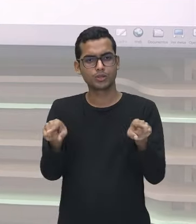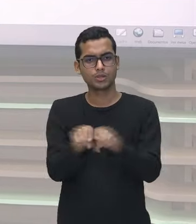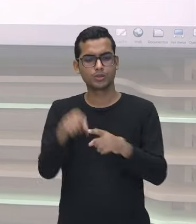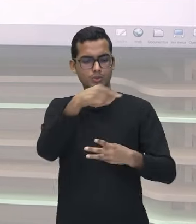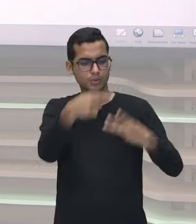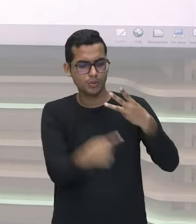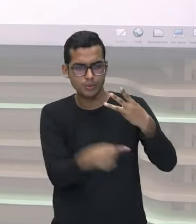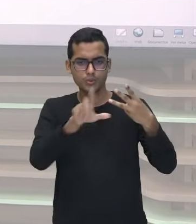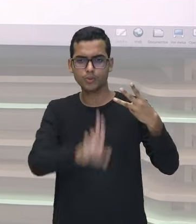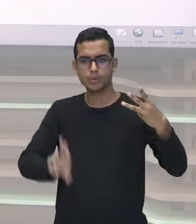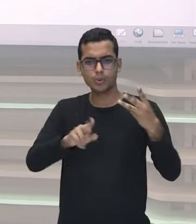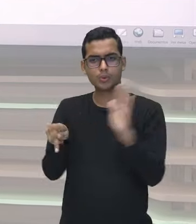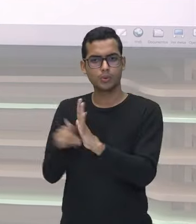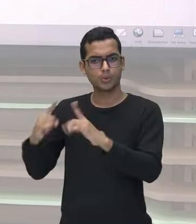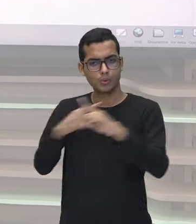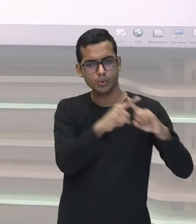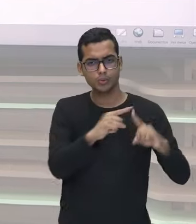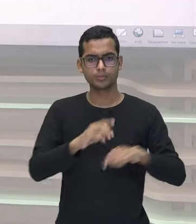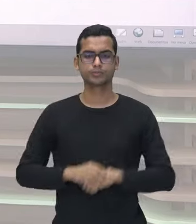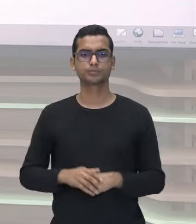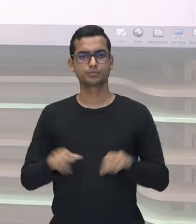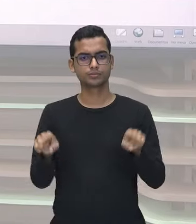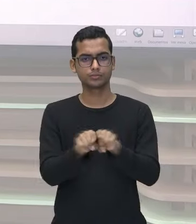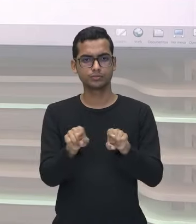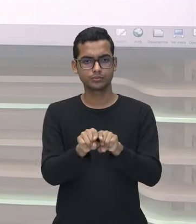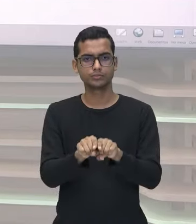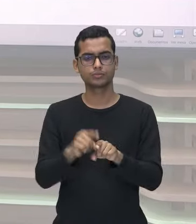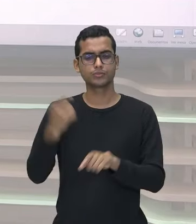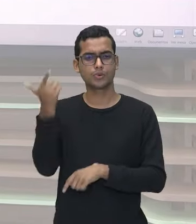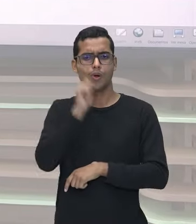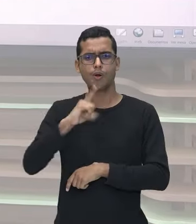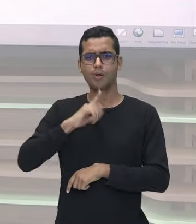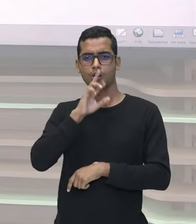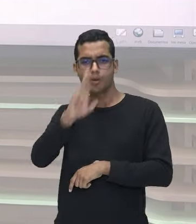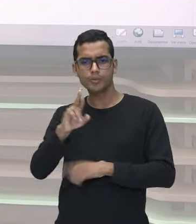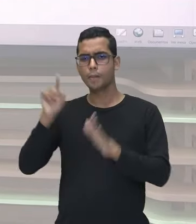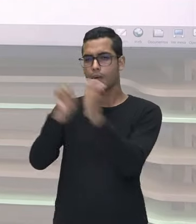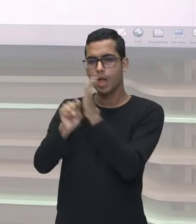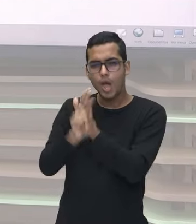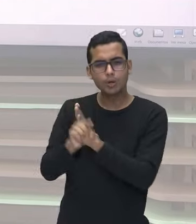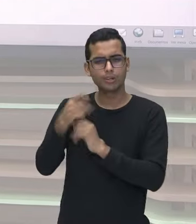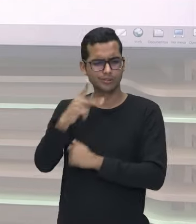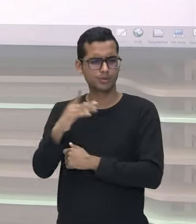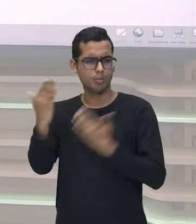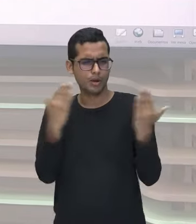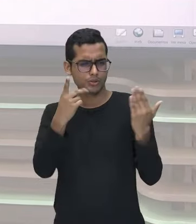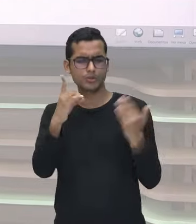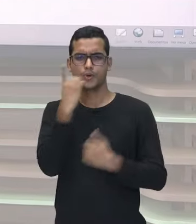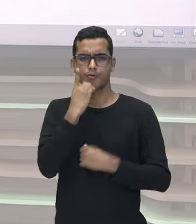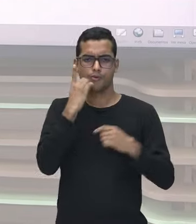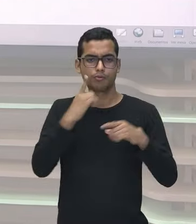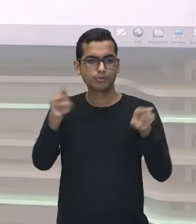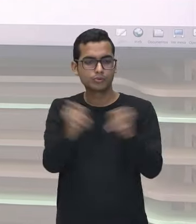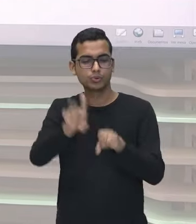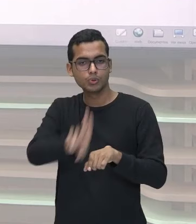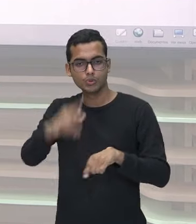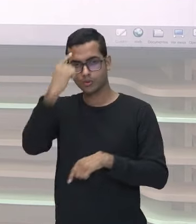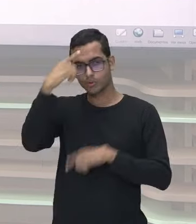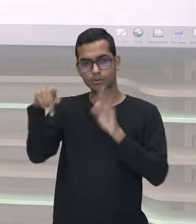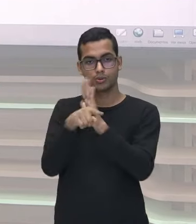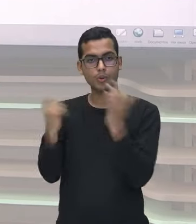maneiras de você visualizar a multiplicação e ainda, ó, resolver situações, problemas aí do seu dia a dia, utilizando aí a ideia de